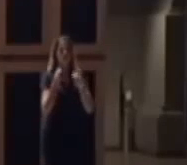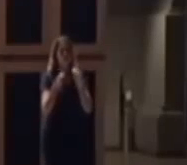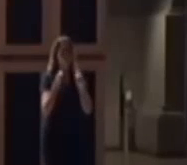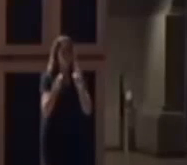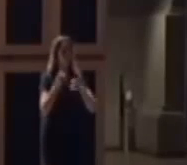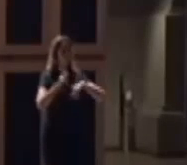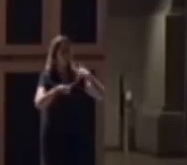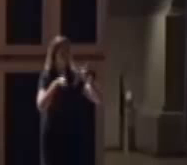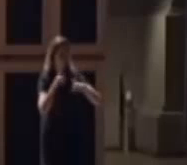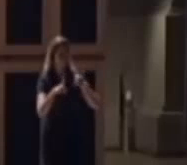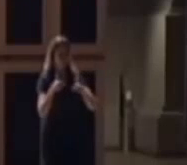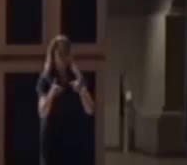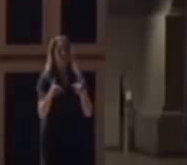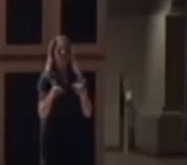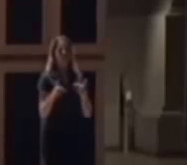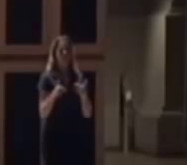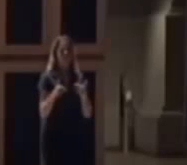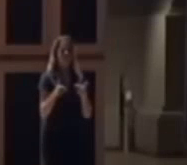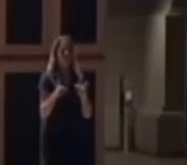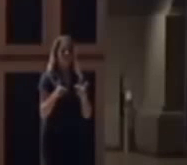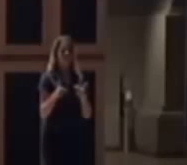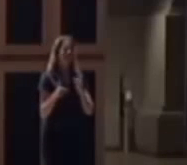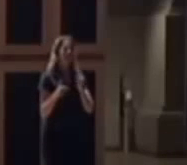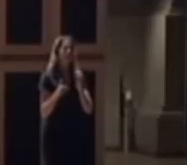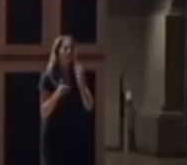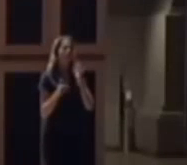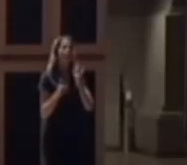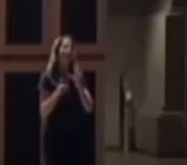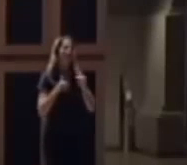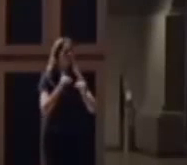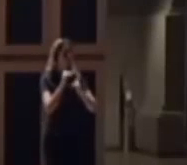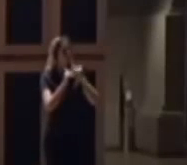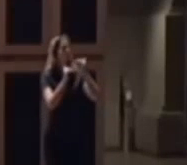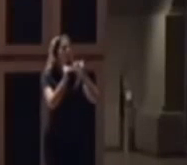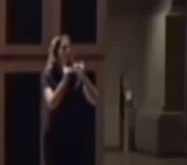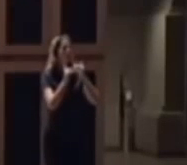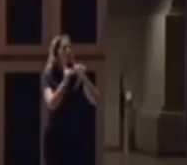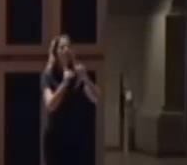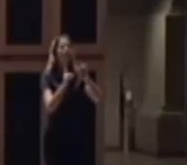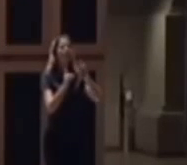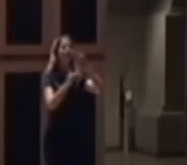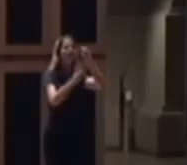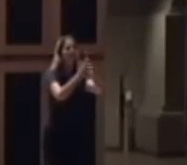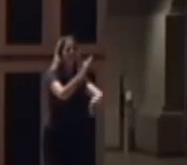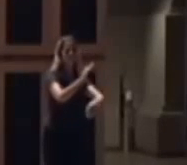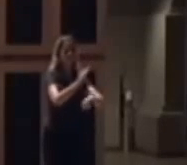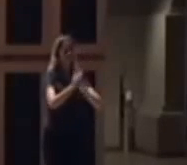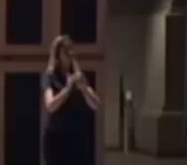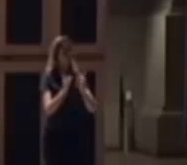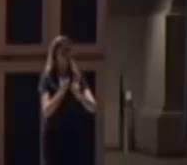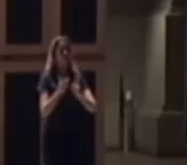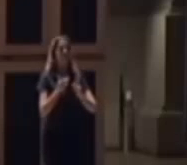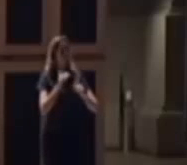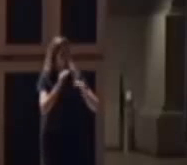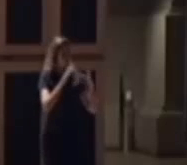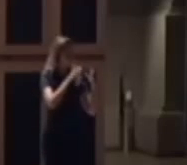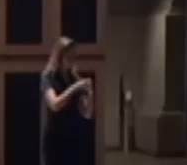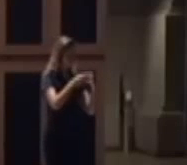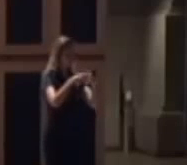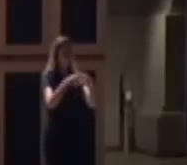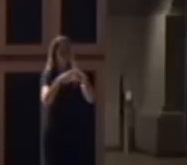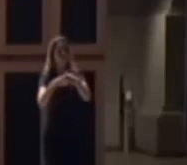preventiva, para que a gente não tenha só o processo de correção ao final, que a gente tenha um processo preventivo para poder